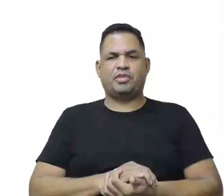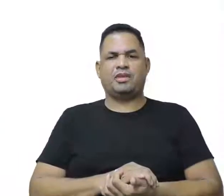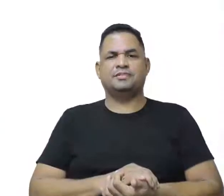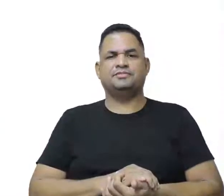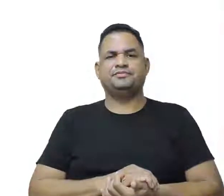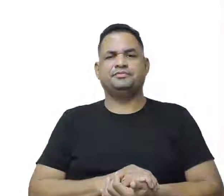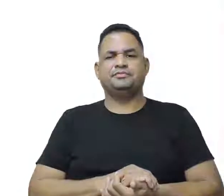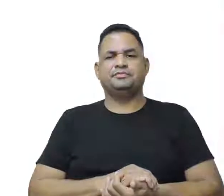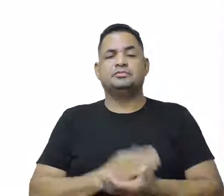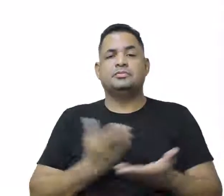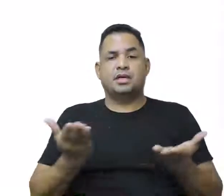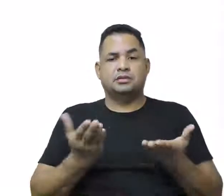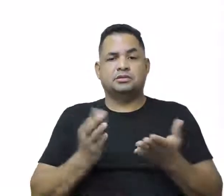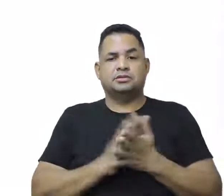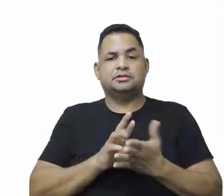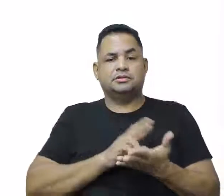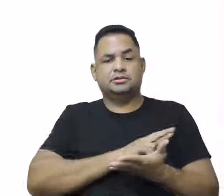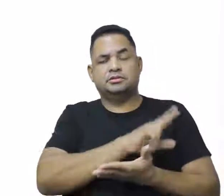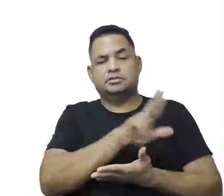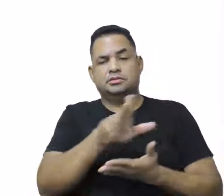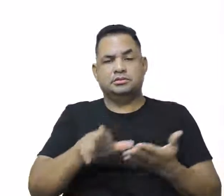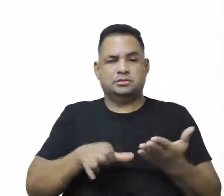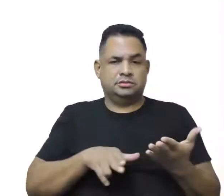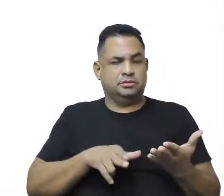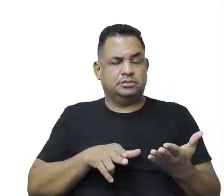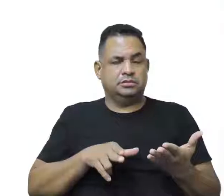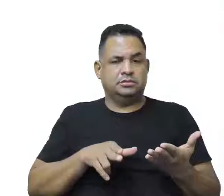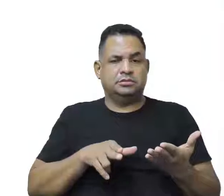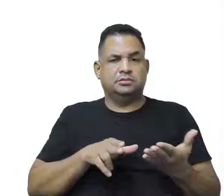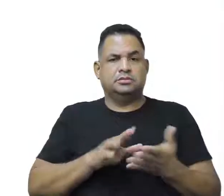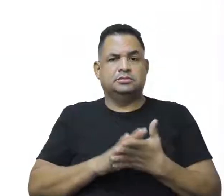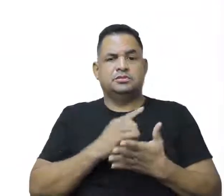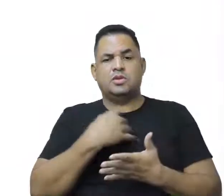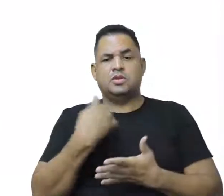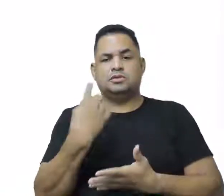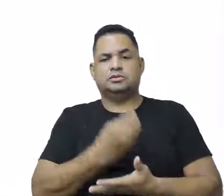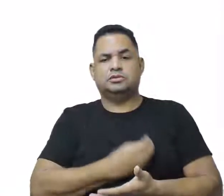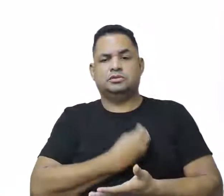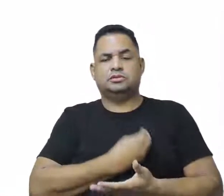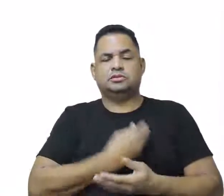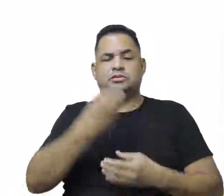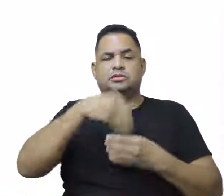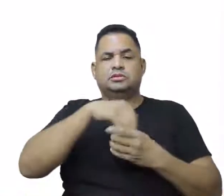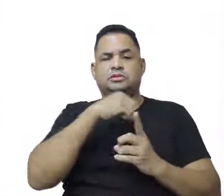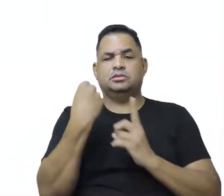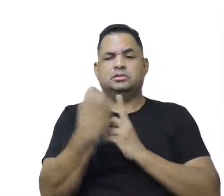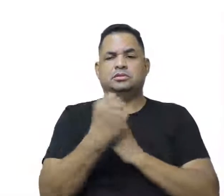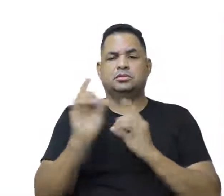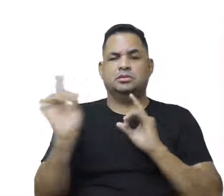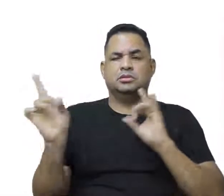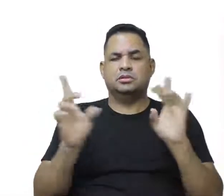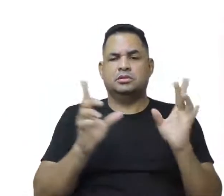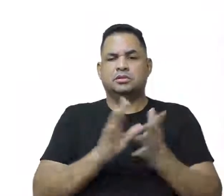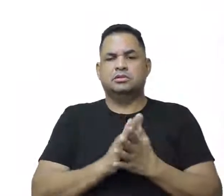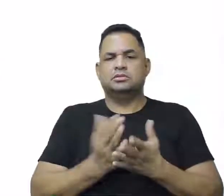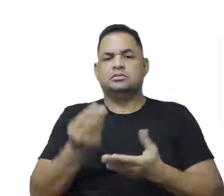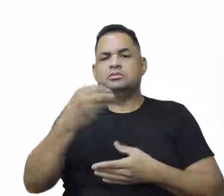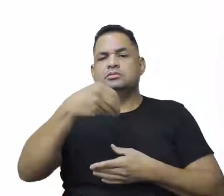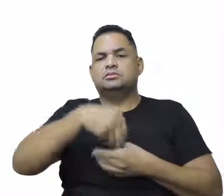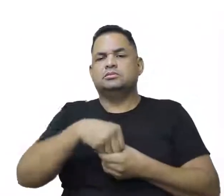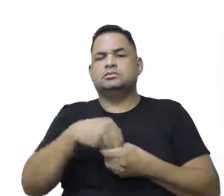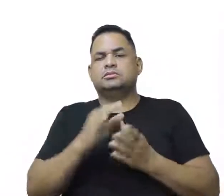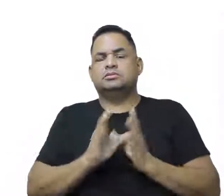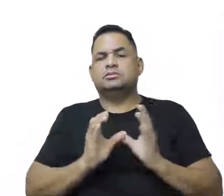esse é a grande diversidade que a gente vive dentro dessa sociedade, né? Cada um aí faz parte